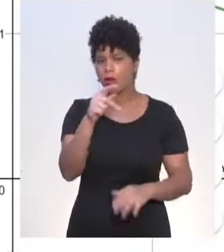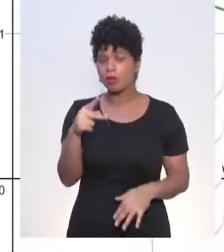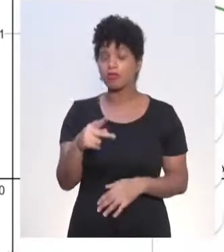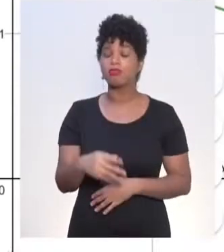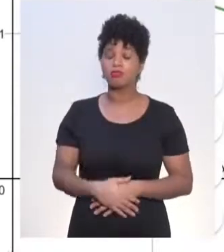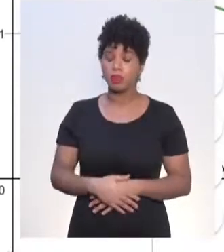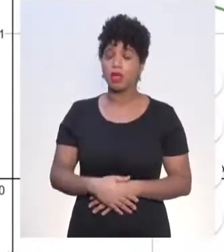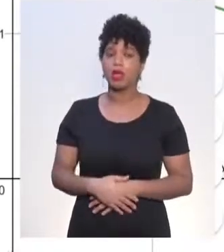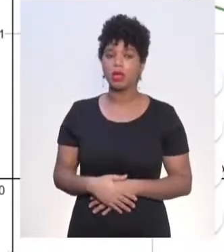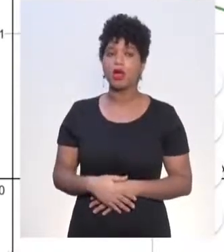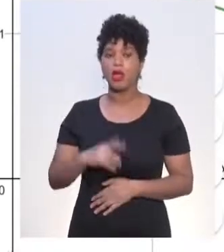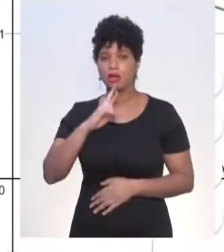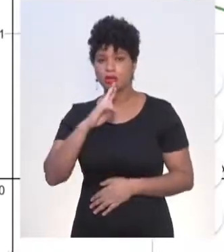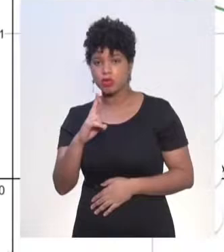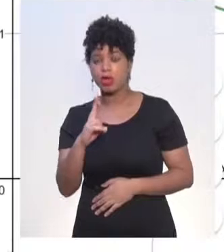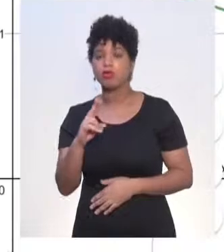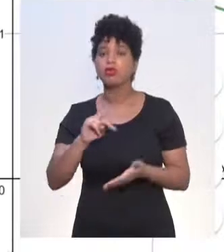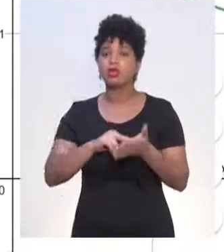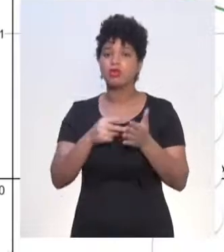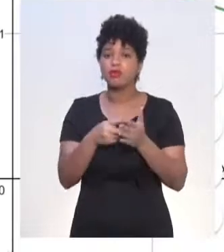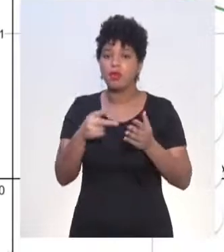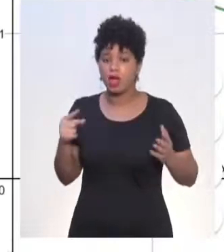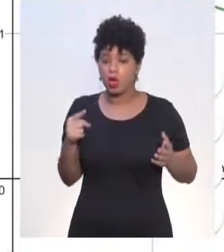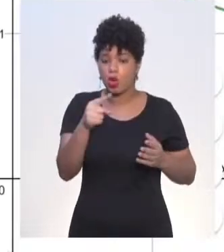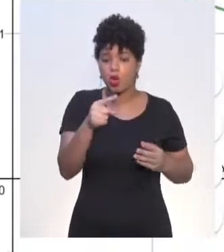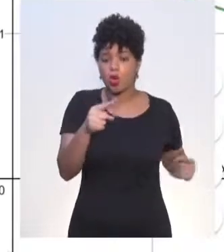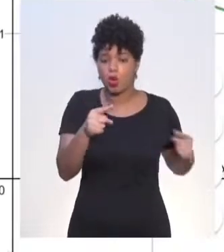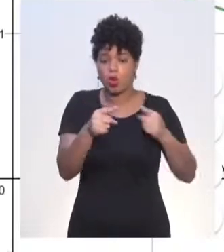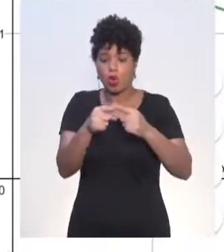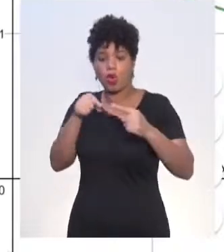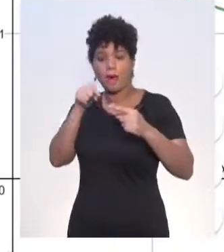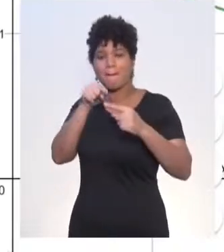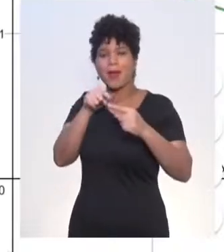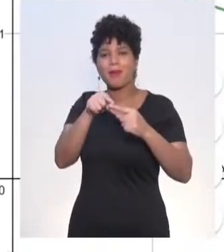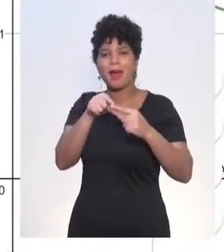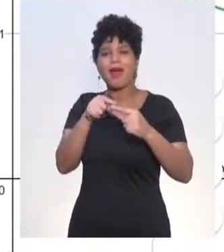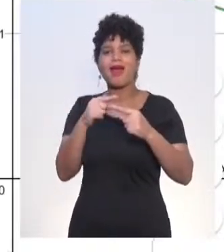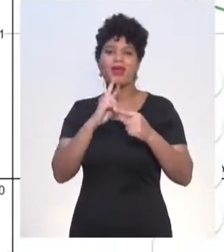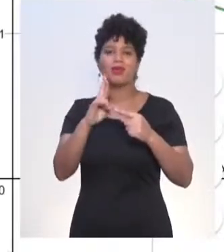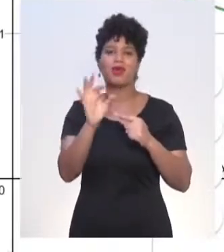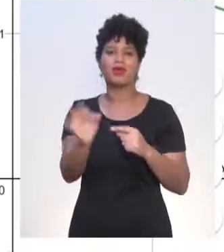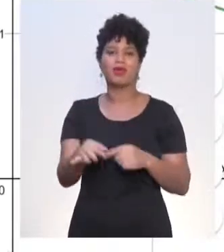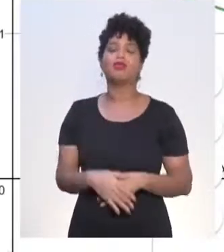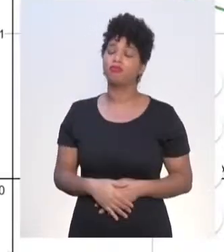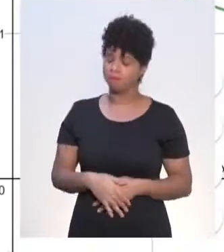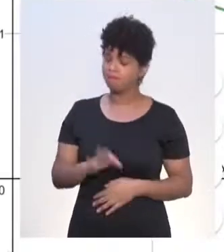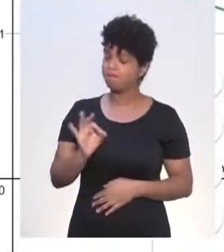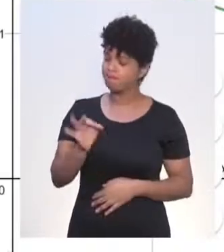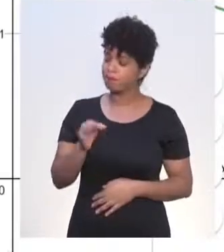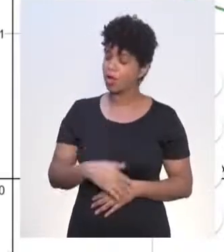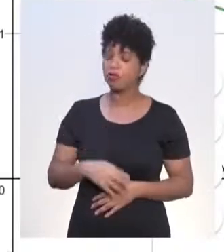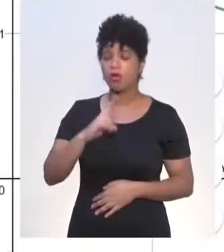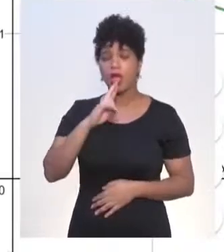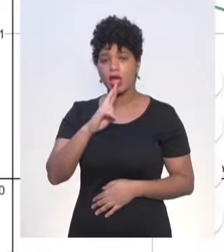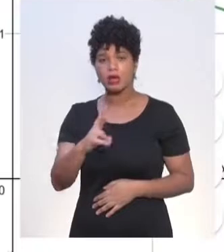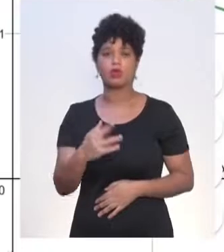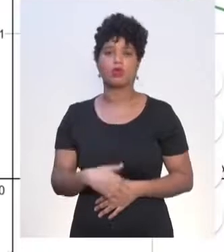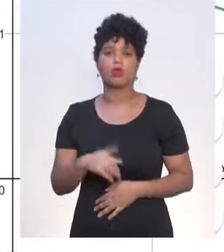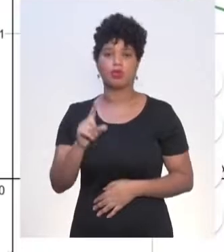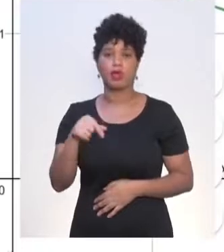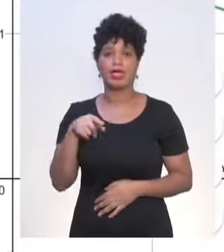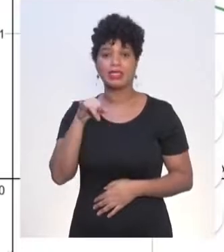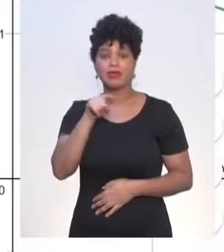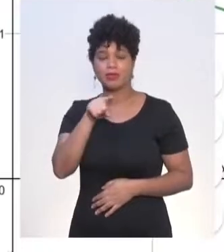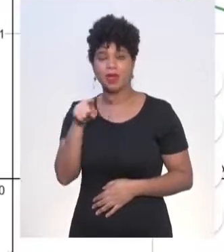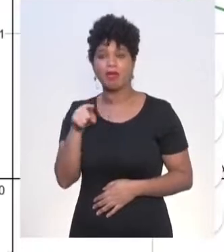ponto de intersecção. Isso mesmo, esse ponto de intersecção aqui é literalmente o resultado. Toda vez que eu consigo encontrar esse ponto